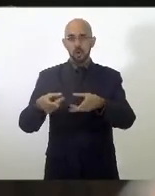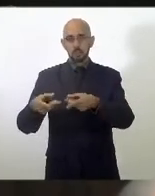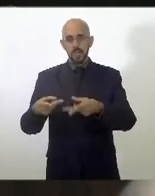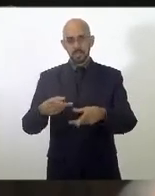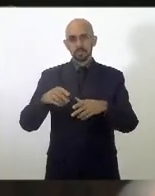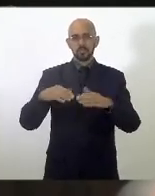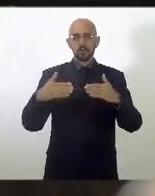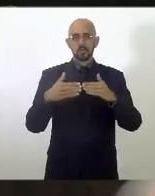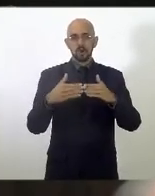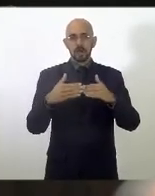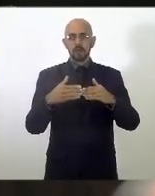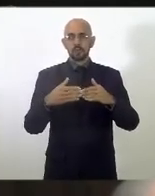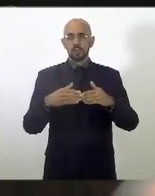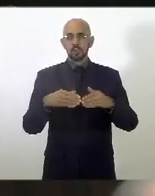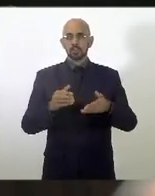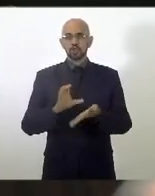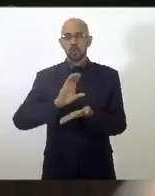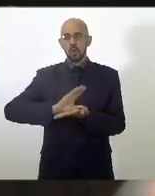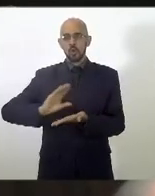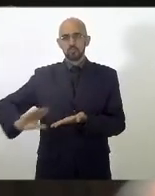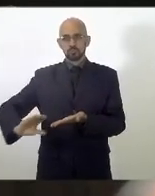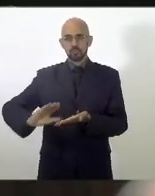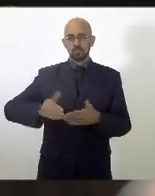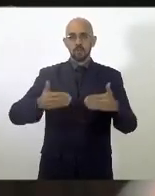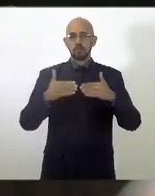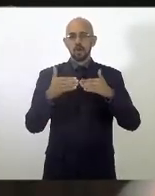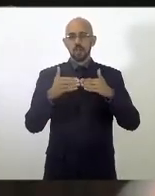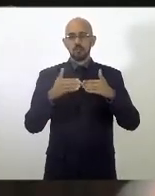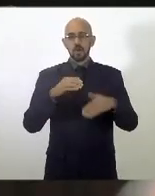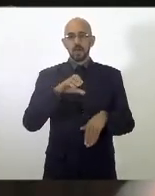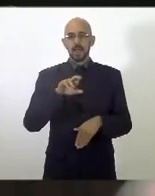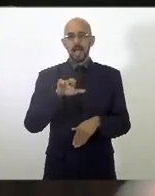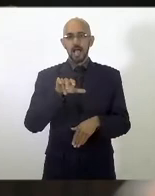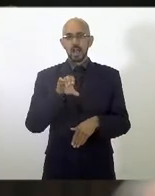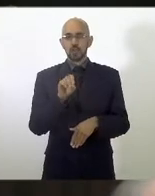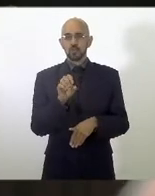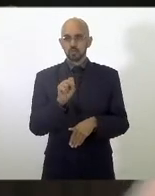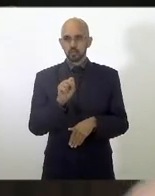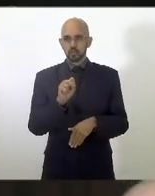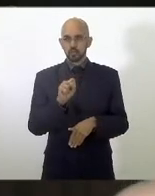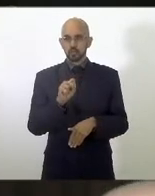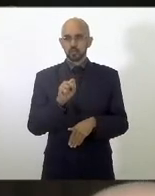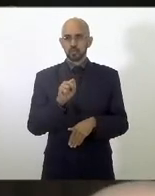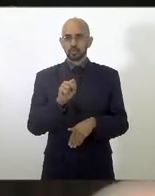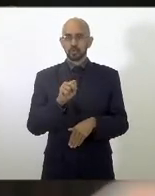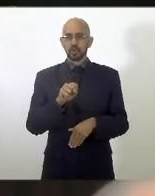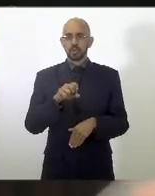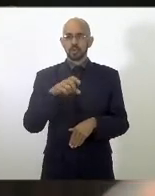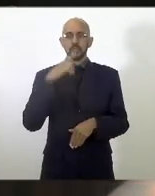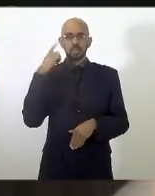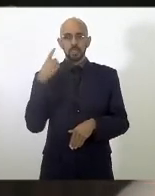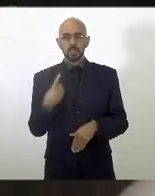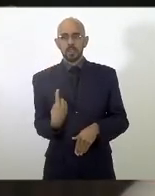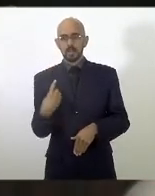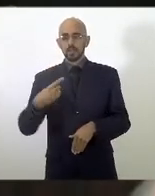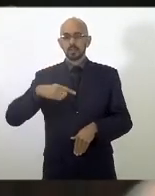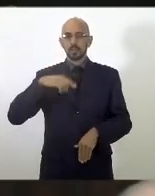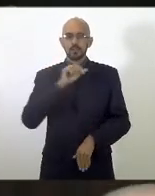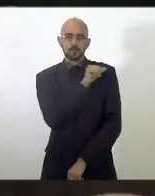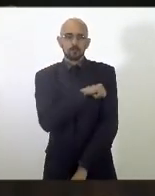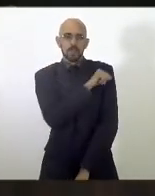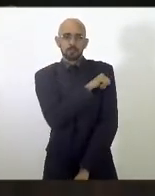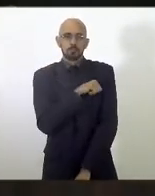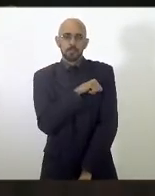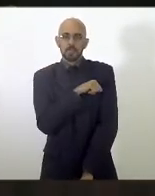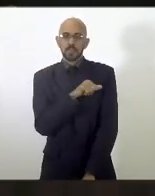Financeira e Controle, favorável. Relatores, deputados Carlos Mink, perdão, deputados Márcio Pacheco, Dani Monteiro, Fermeira Regiane, Carlos